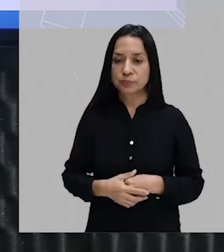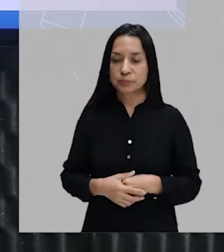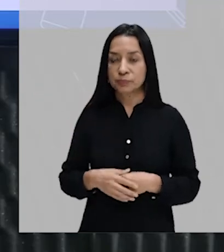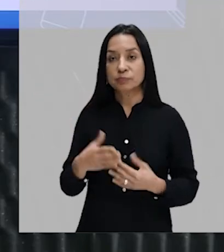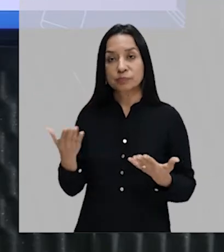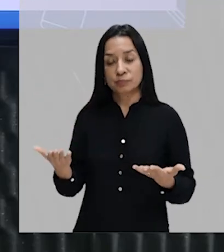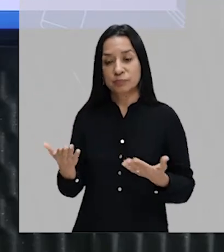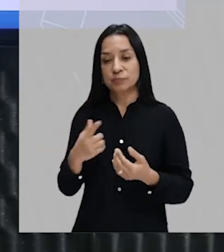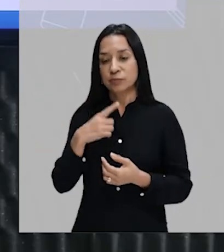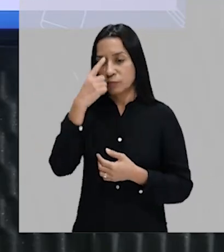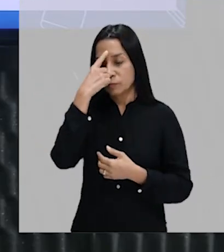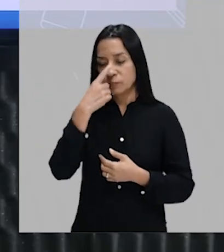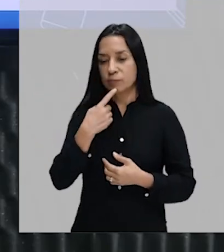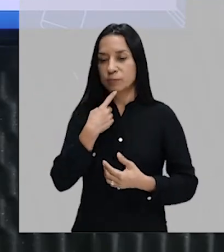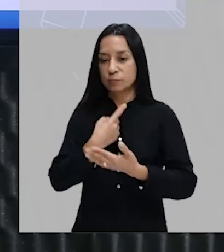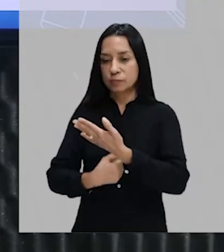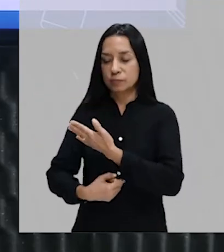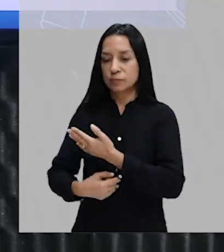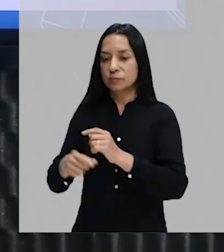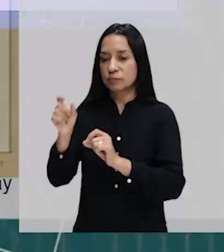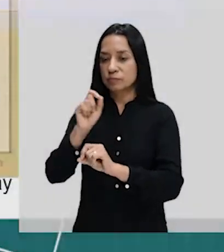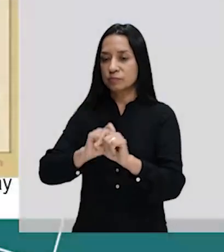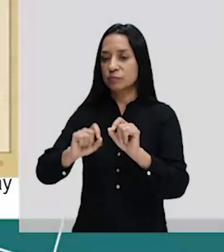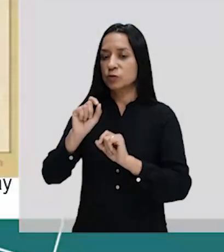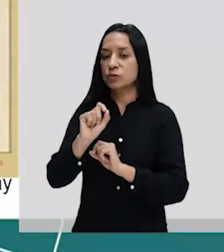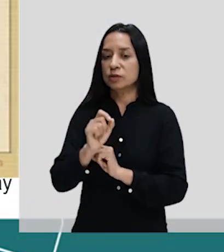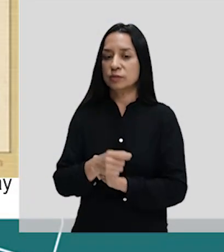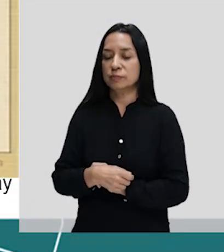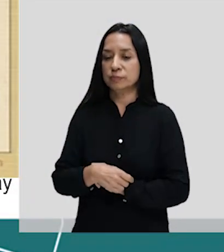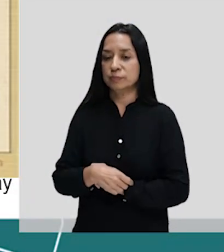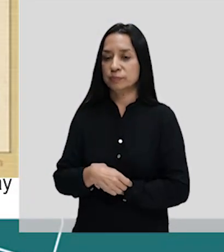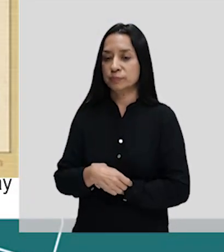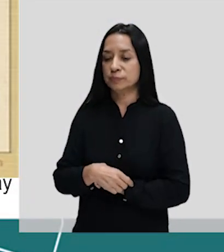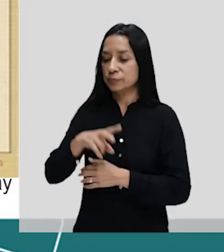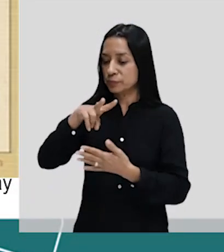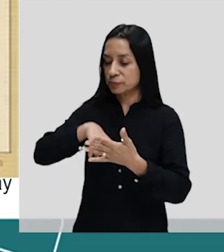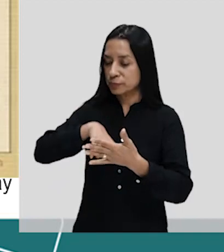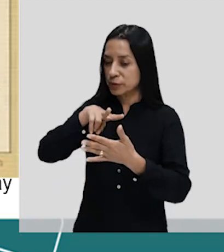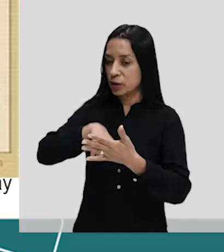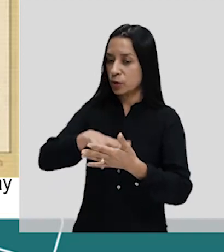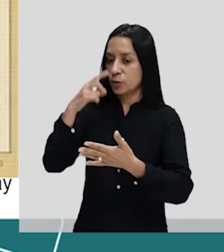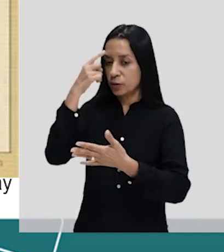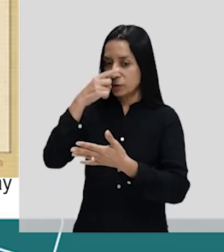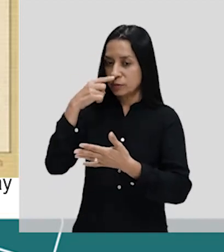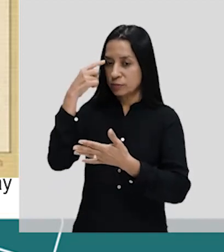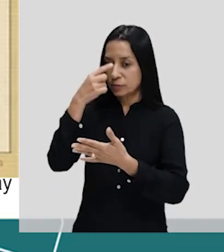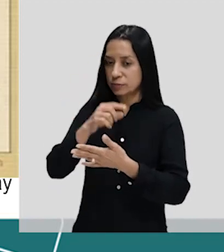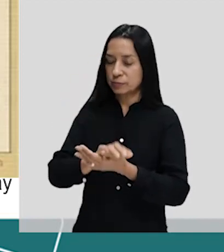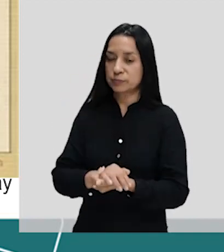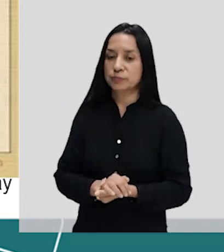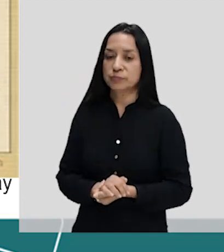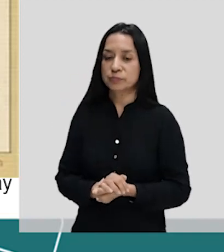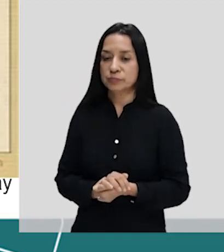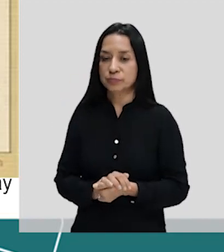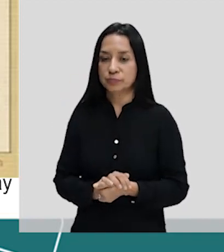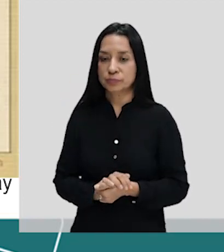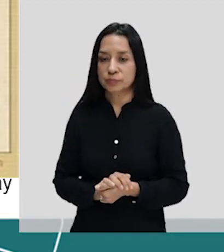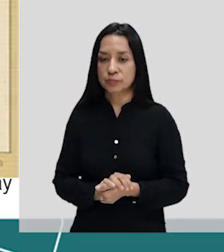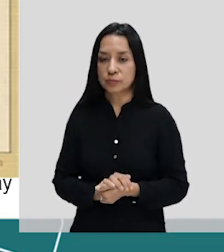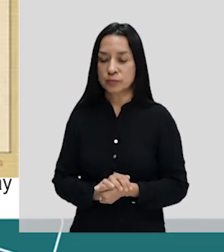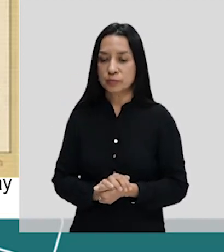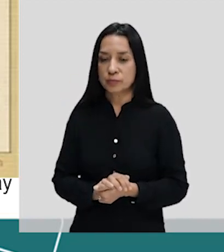trouxe aqui para vocês uma imagem que diz o seguinte: a importância de los signos de pontuação, tá? De